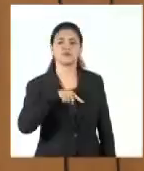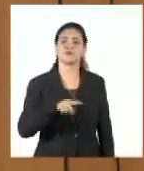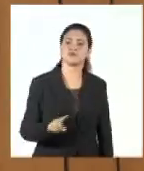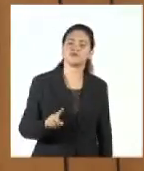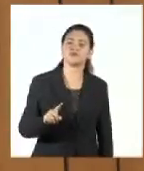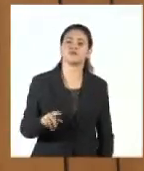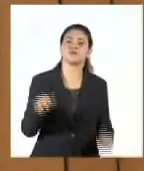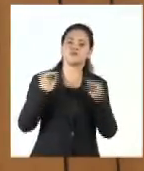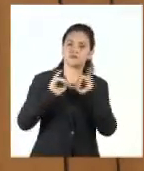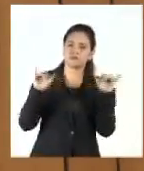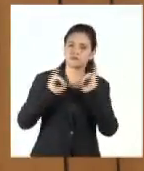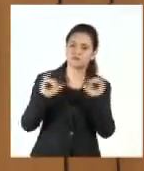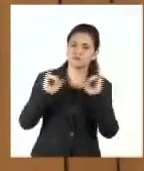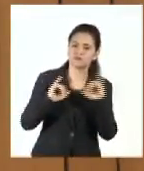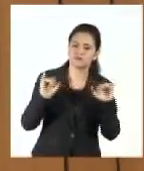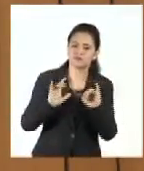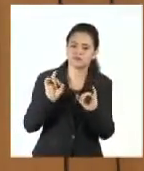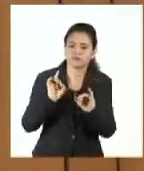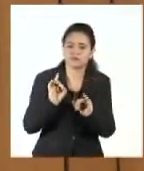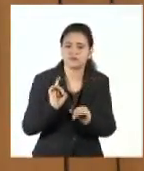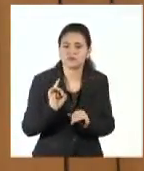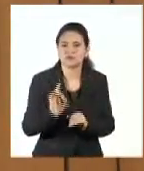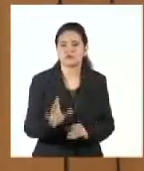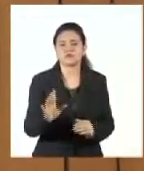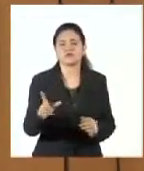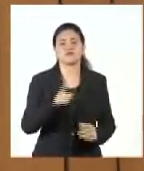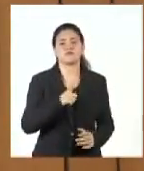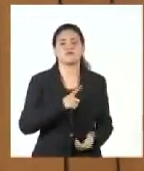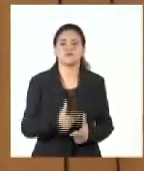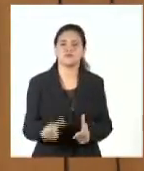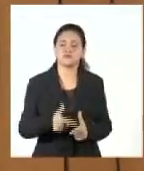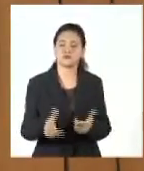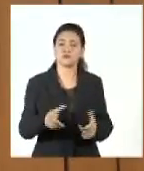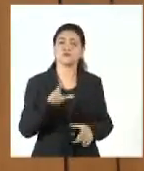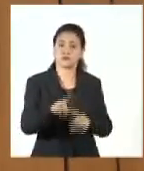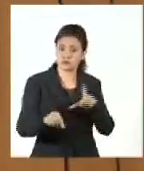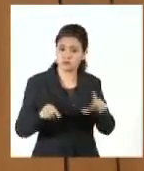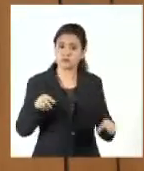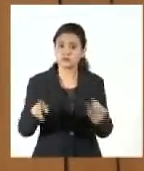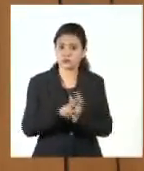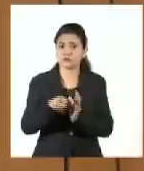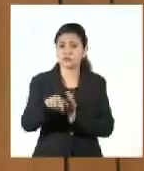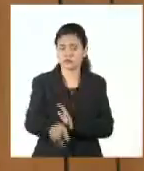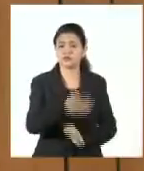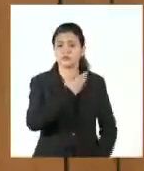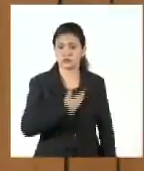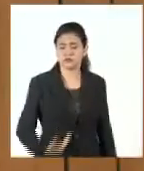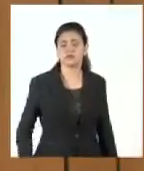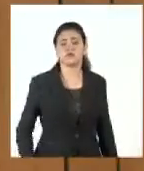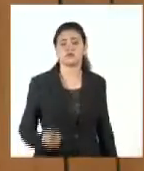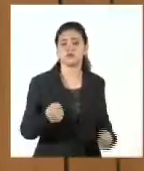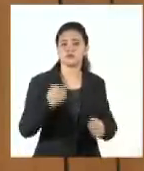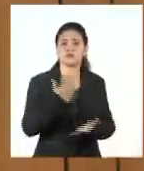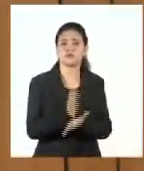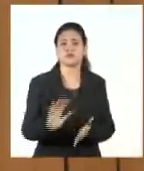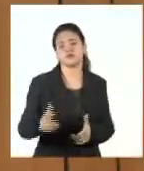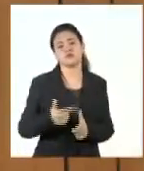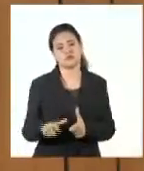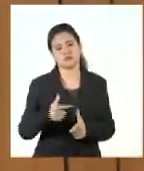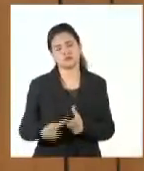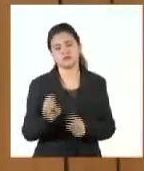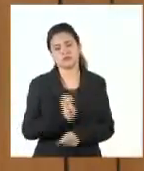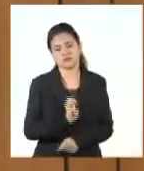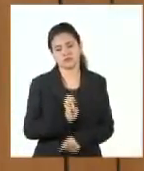problemas. Ele escolheu ser governador, ele precisa resolver os problemas do